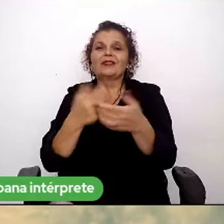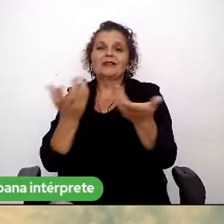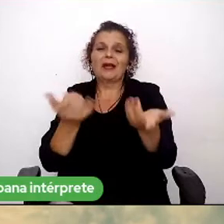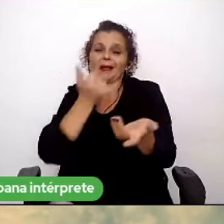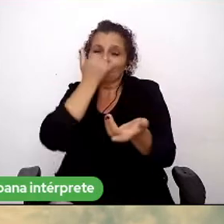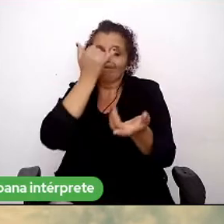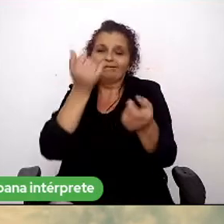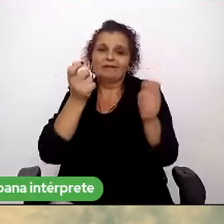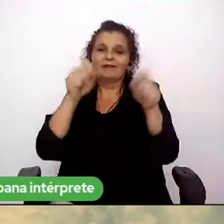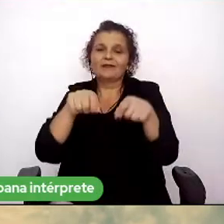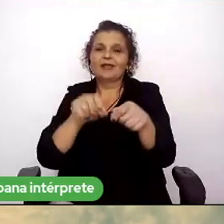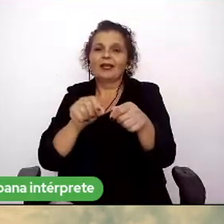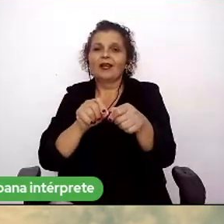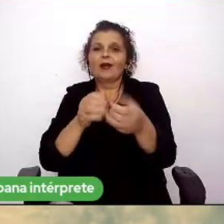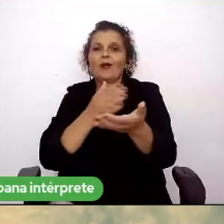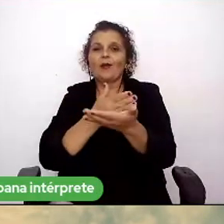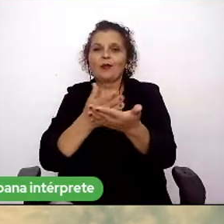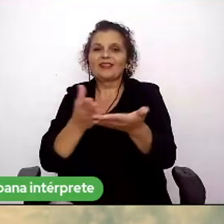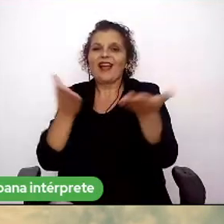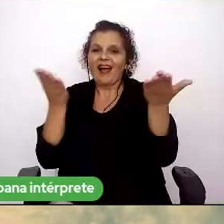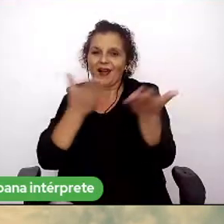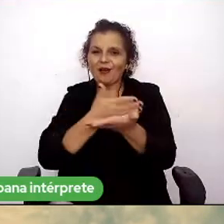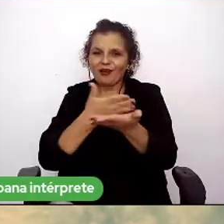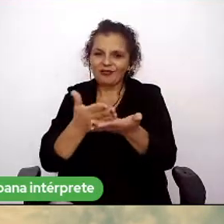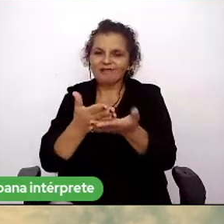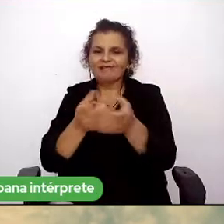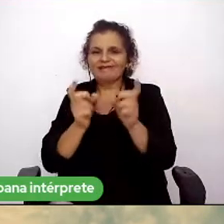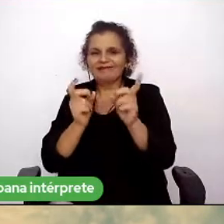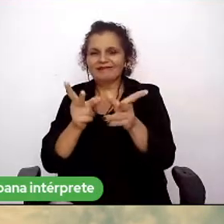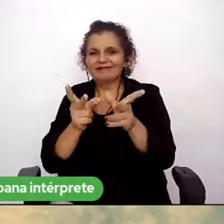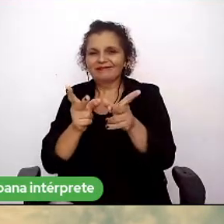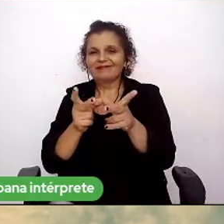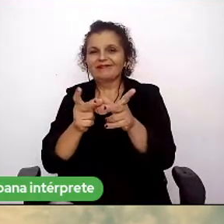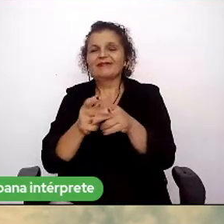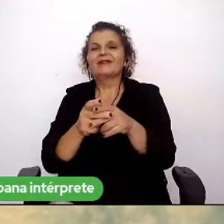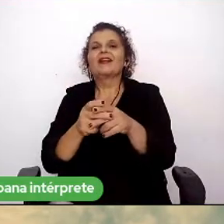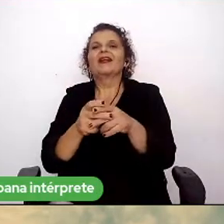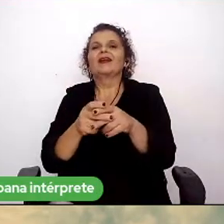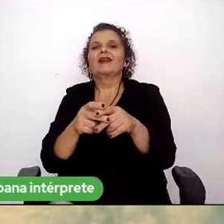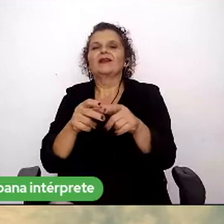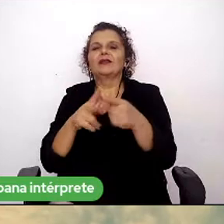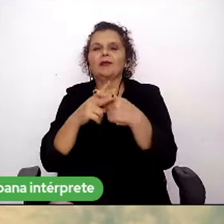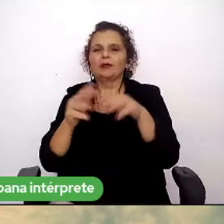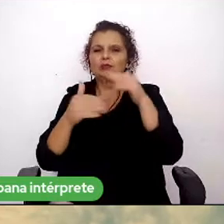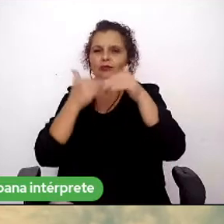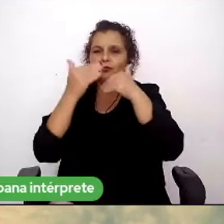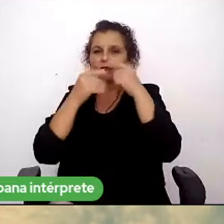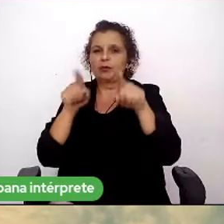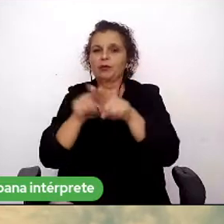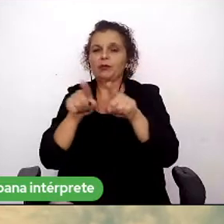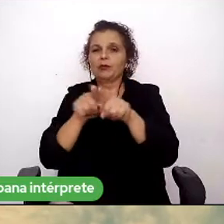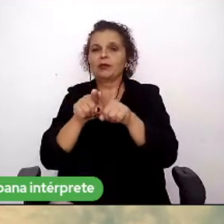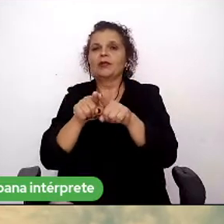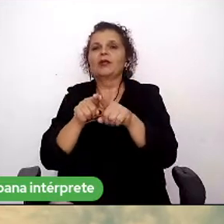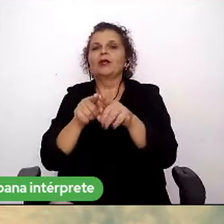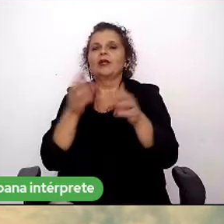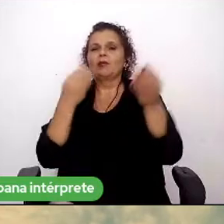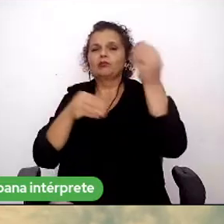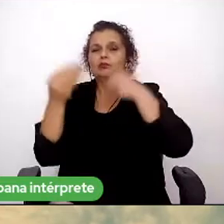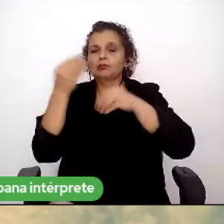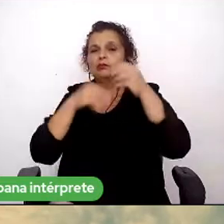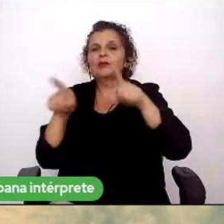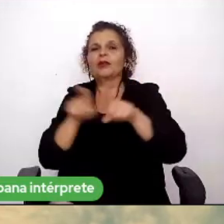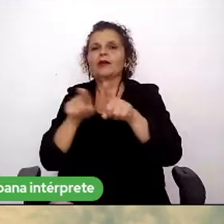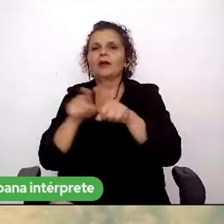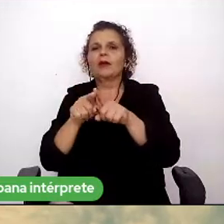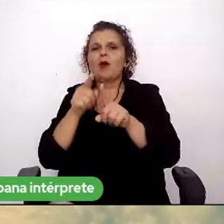eles resolveram começar exatamente agora. Mas, bom, eu sou o Six, eu também sou consultor de desenvolvimento na ThoughtWorks. Eu entrei um mês